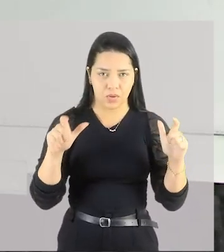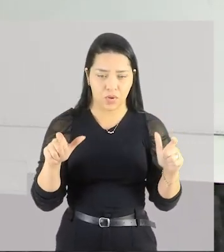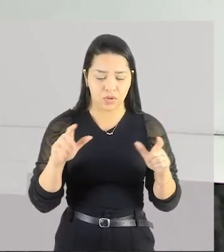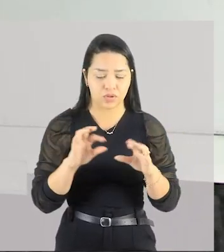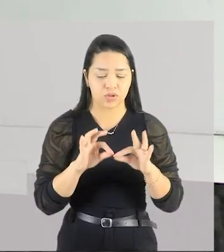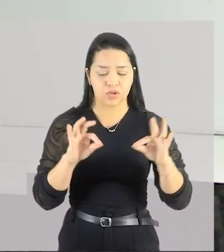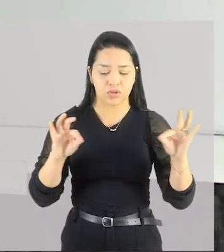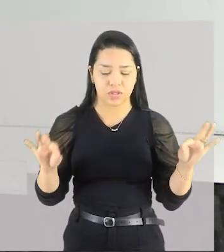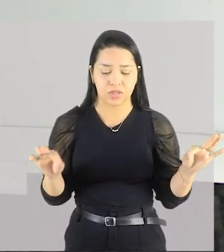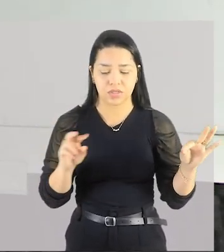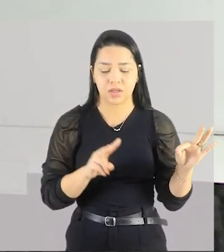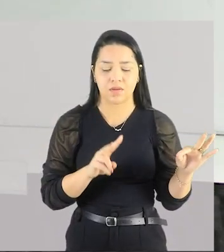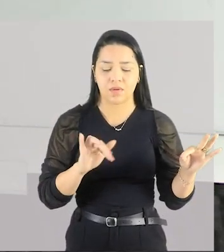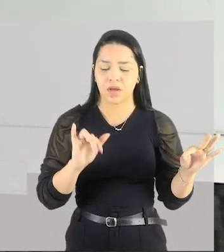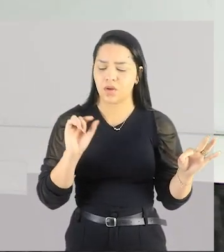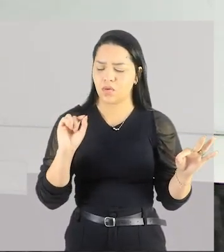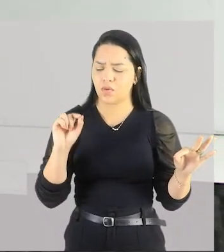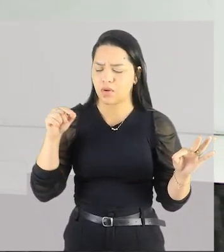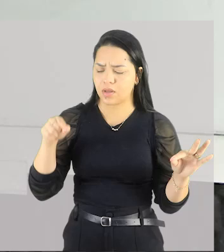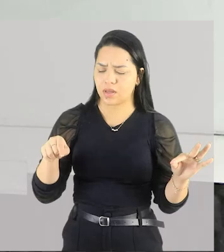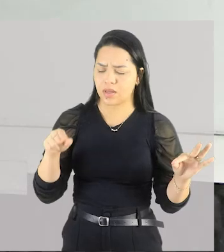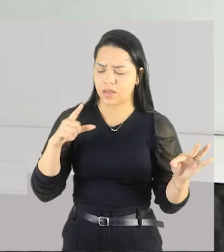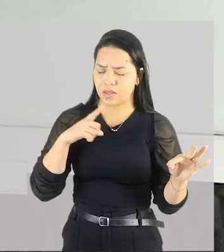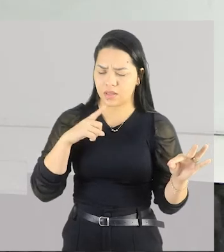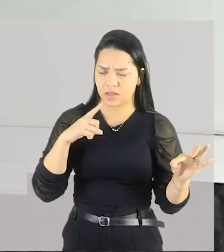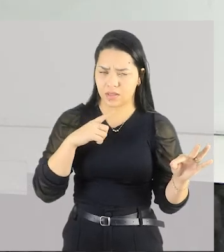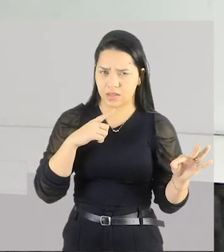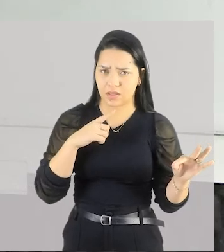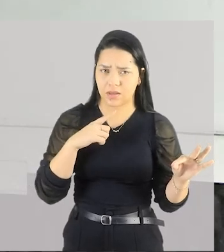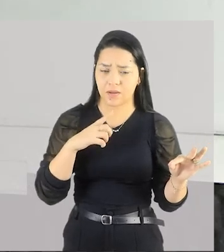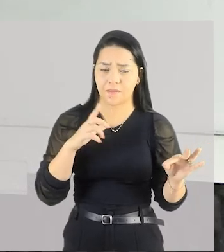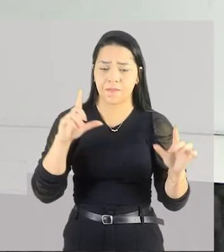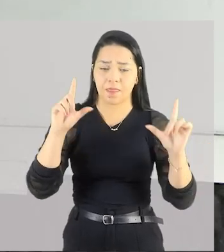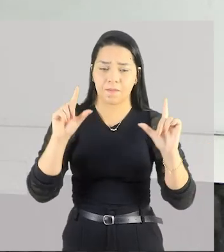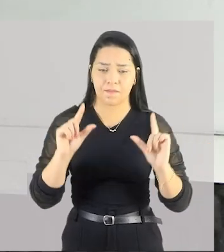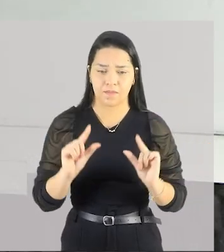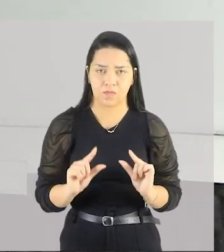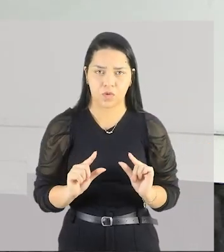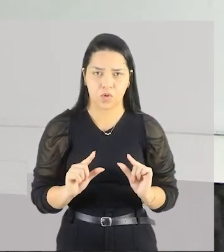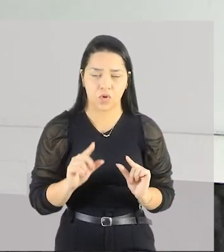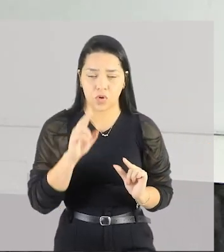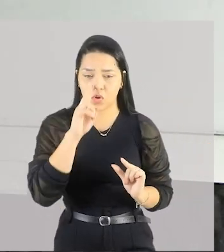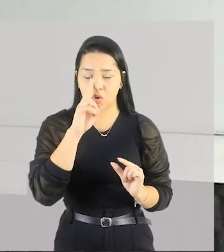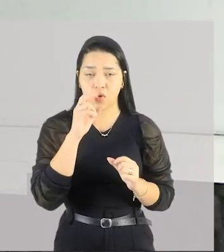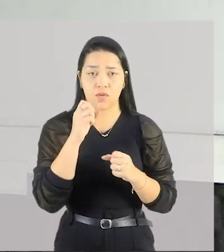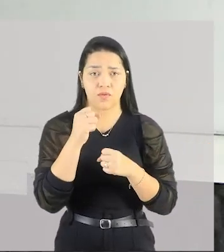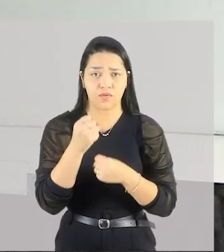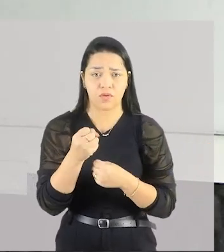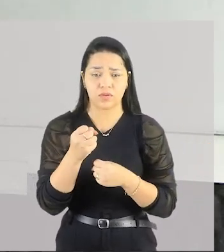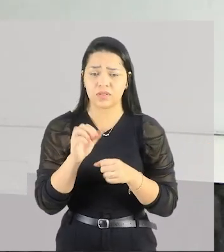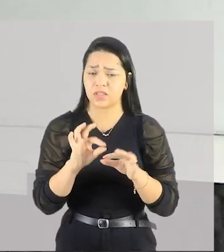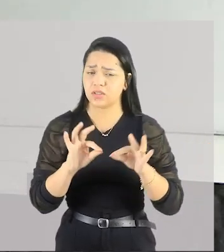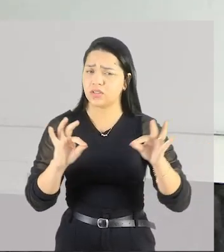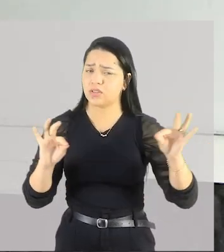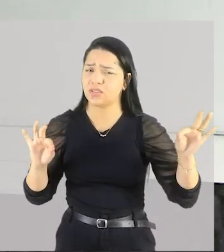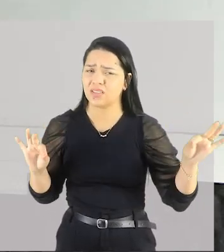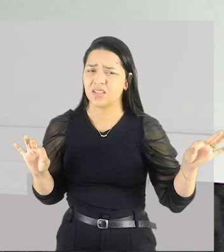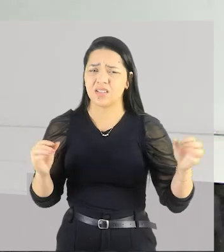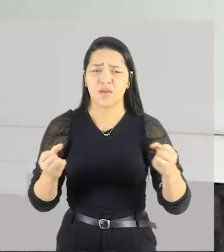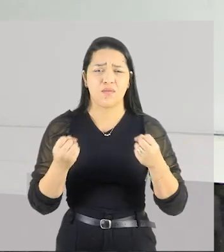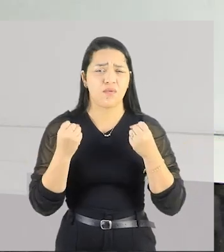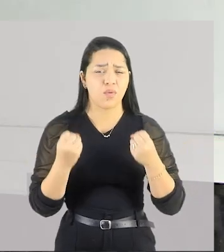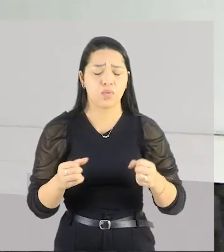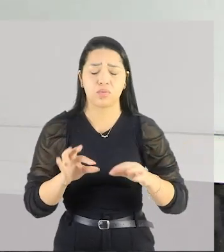inversamente proporcional à outra? Significa que quando uma aumenta, a outra o